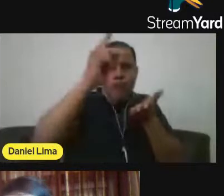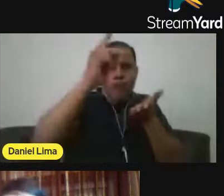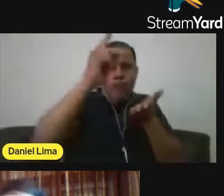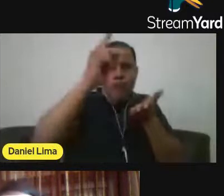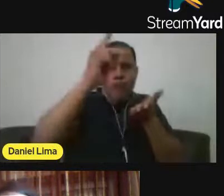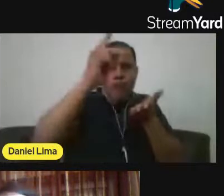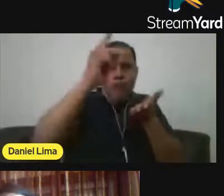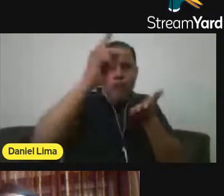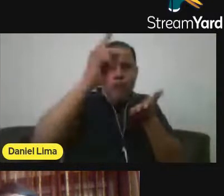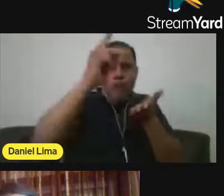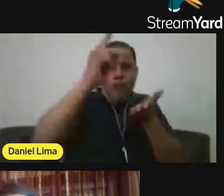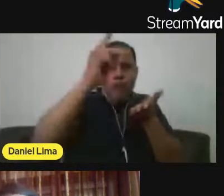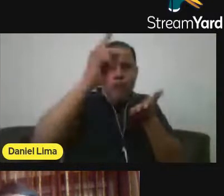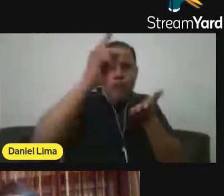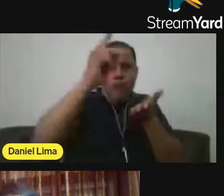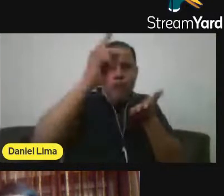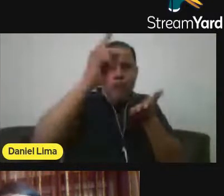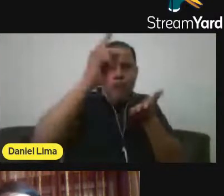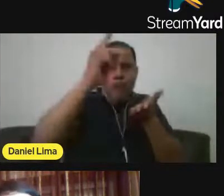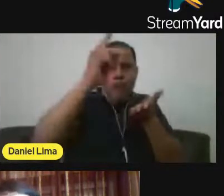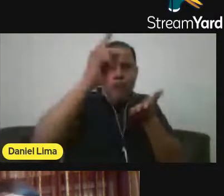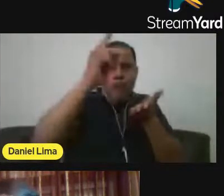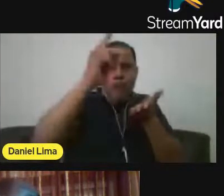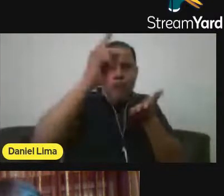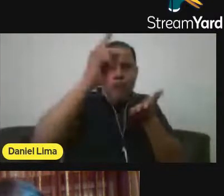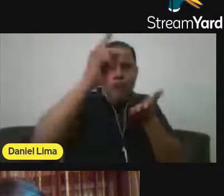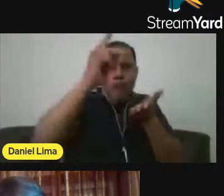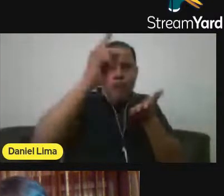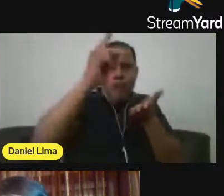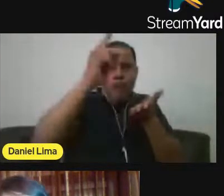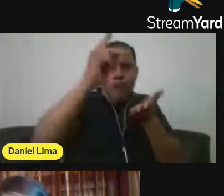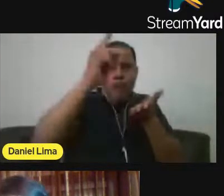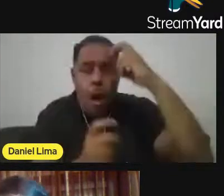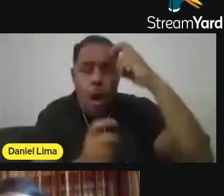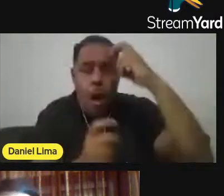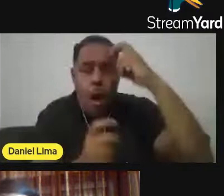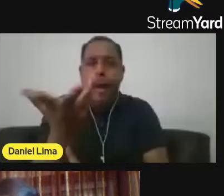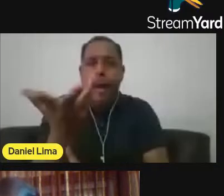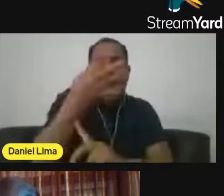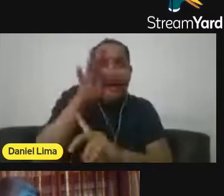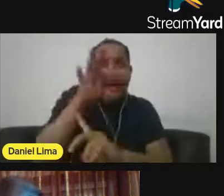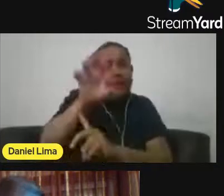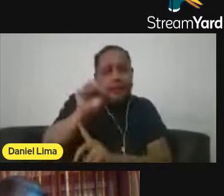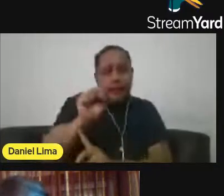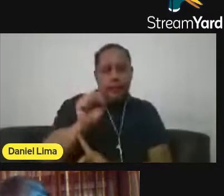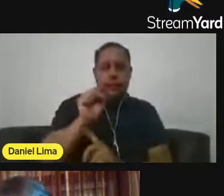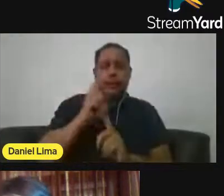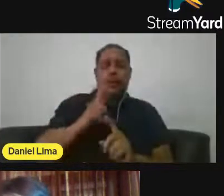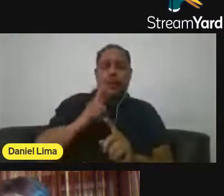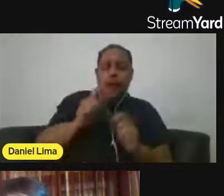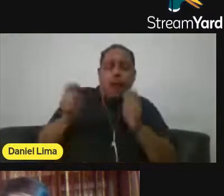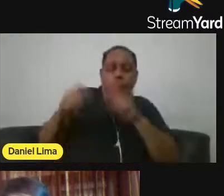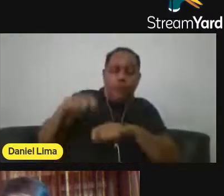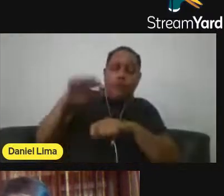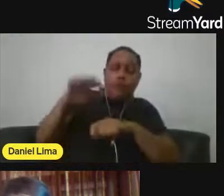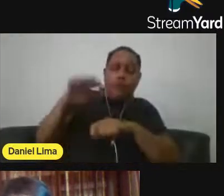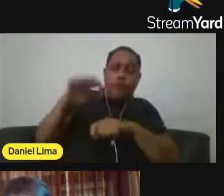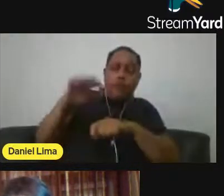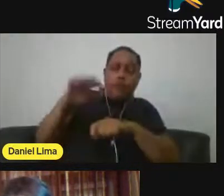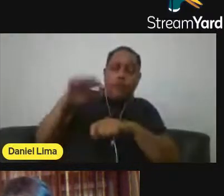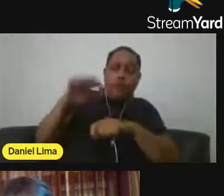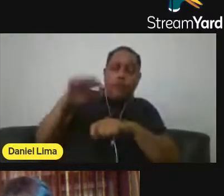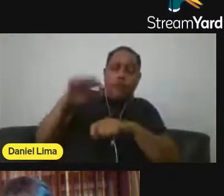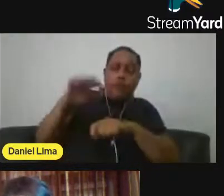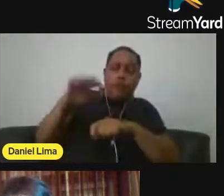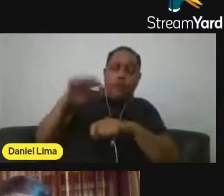artística, vai ter a capacidade no futuro, a ideia do Quinto Império, então